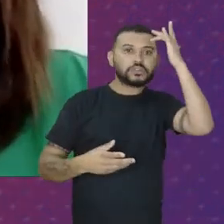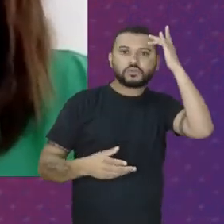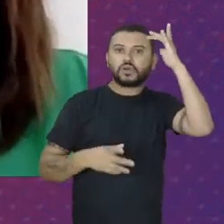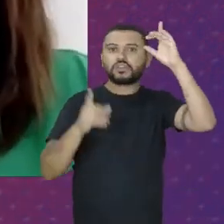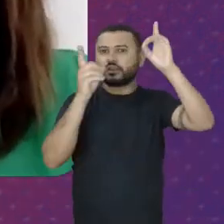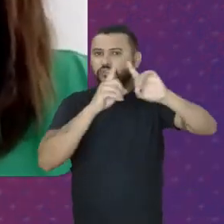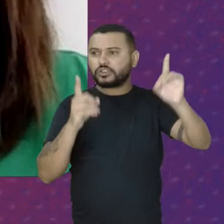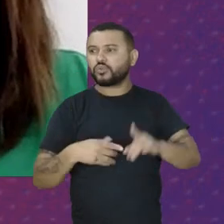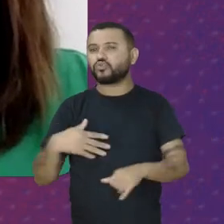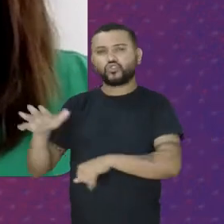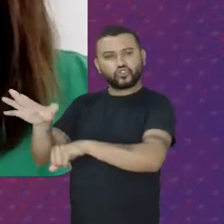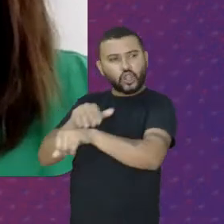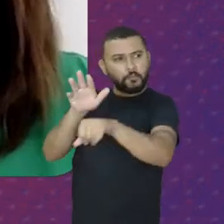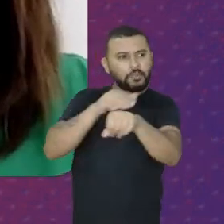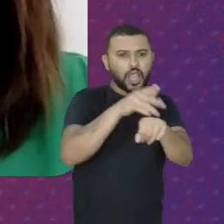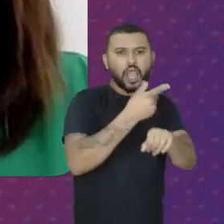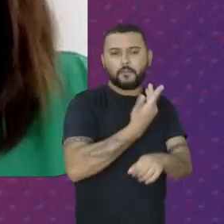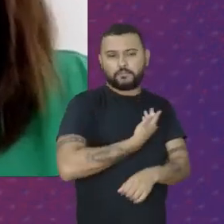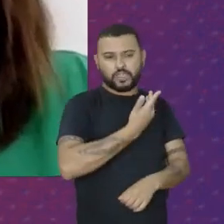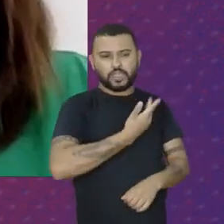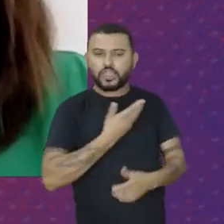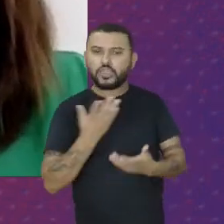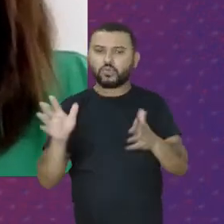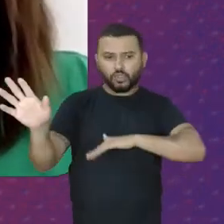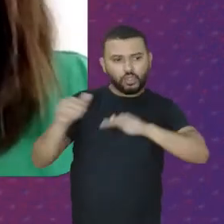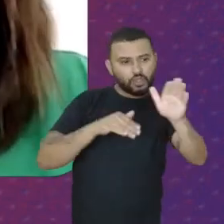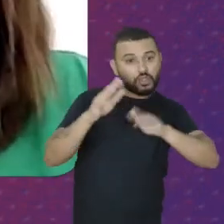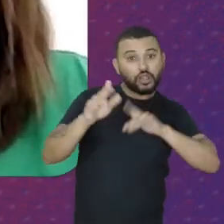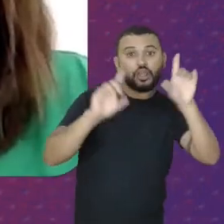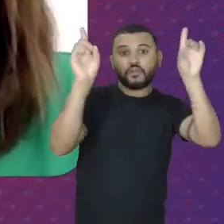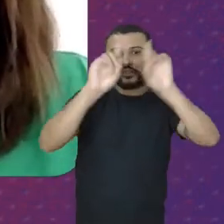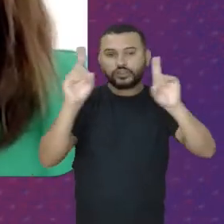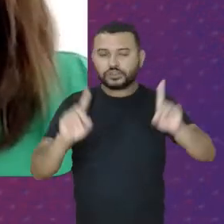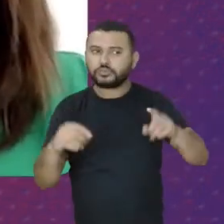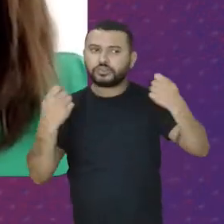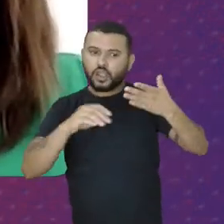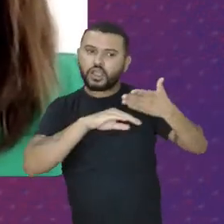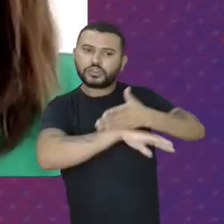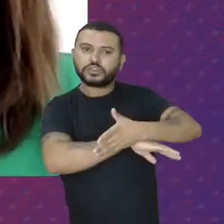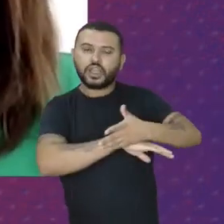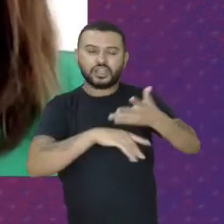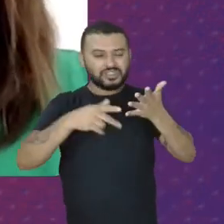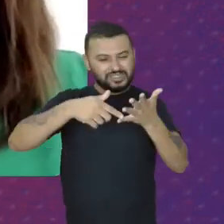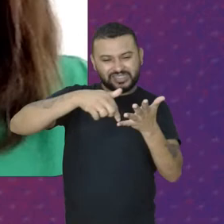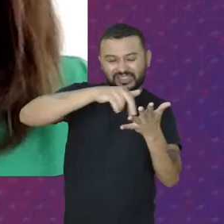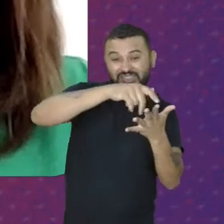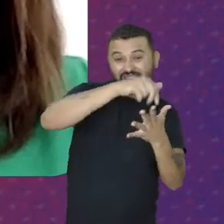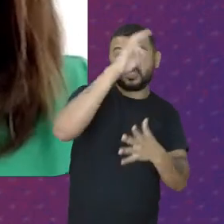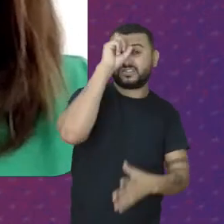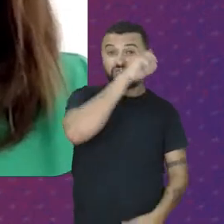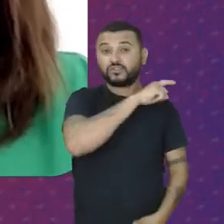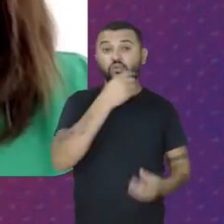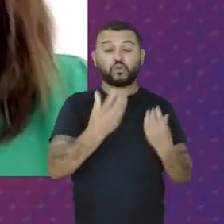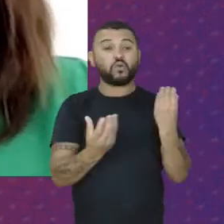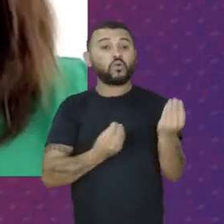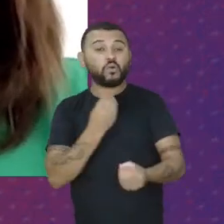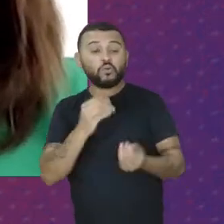porque eu iria trazer muitas pessoas com deficiência ainda para aquele espaço.